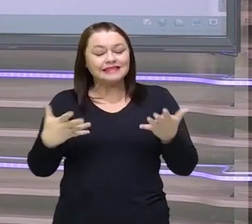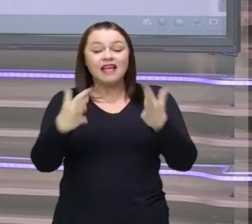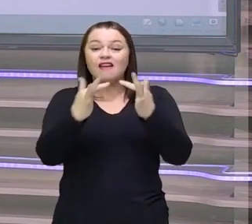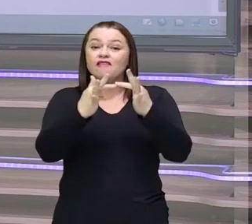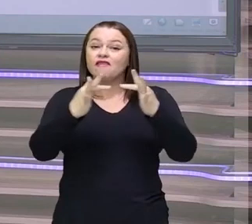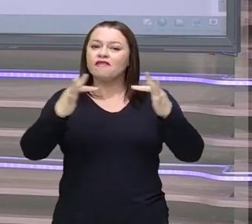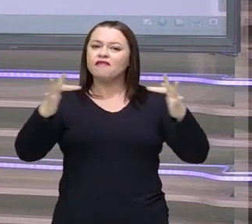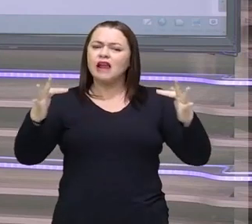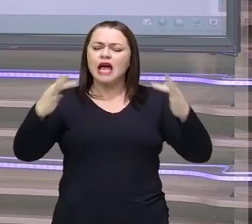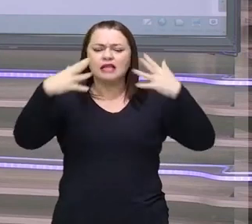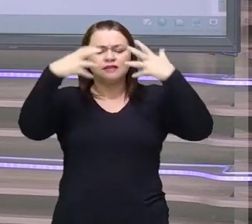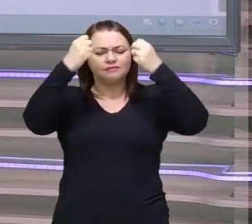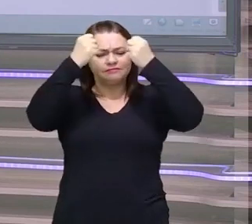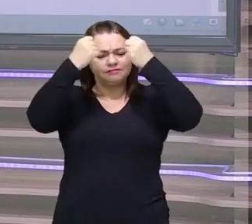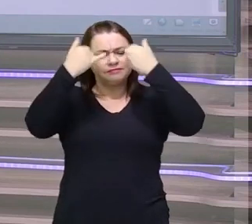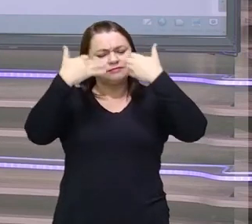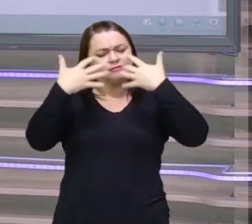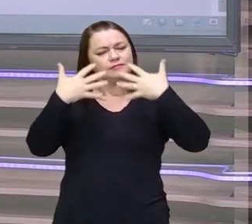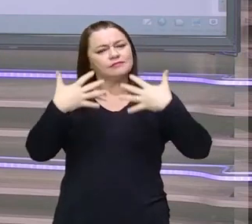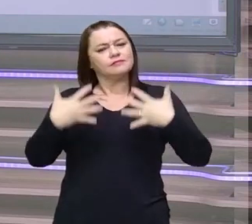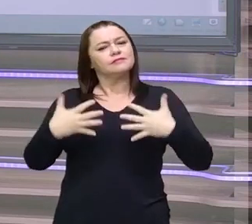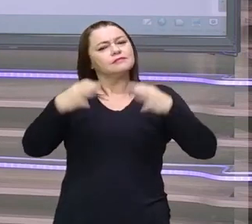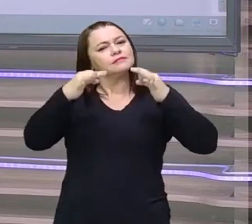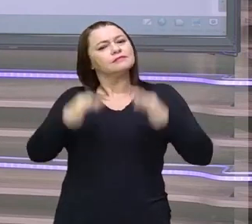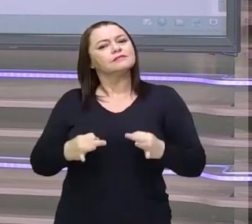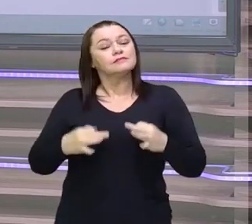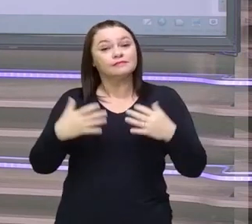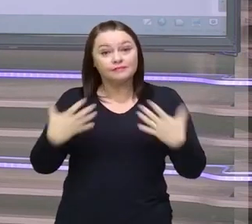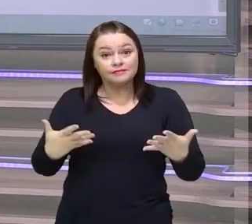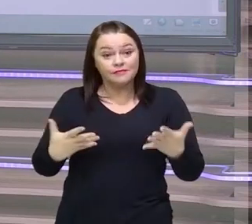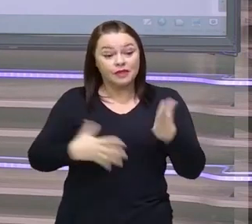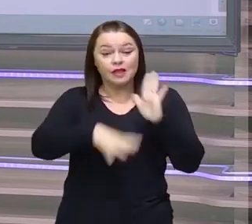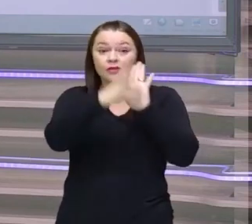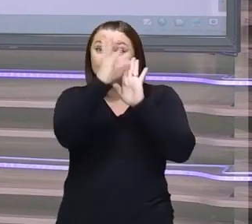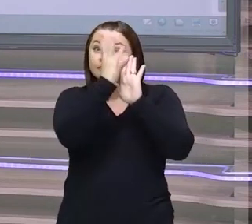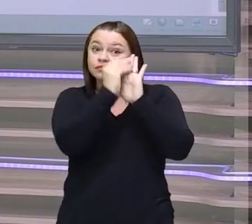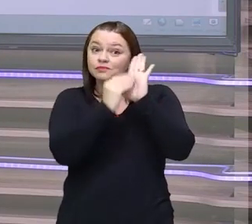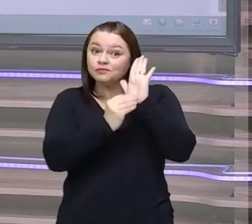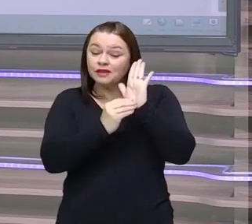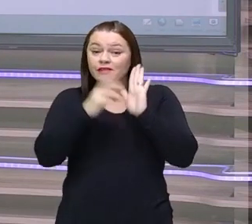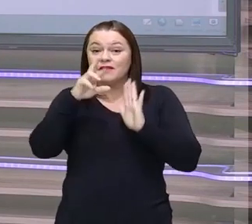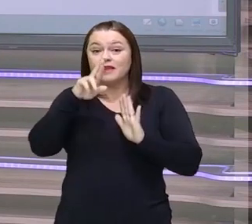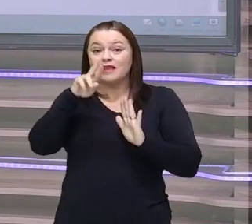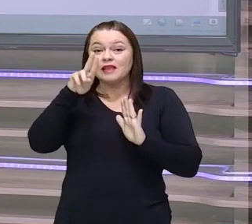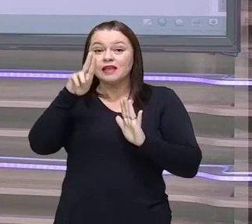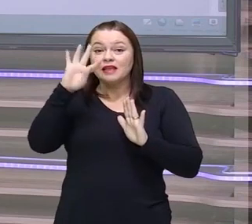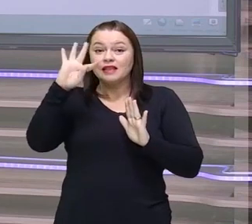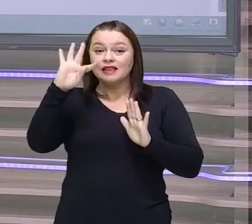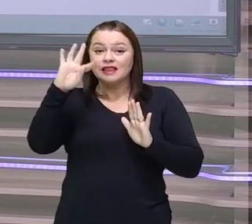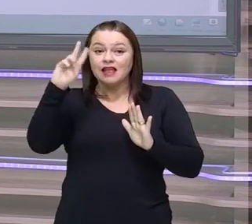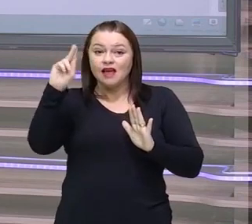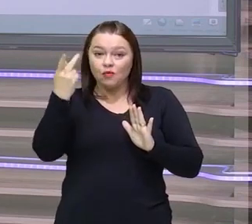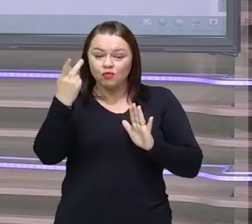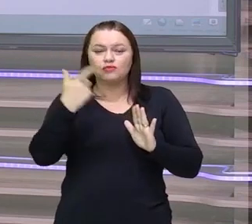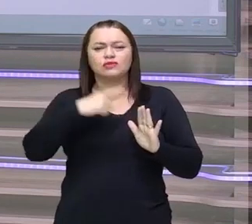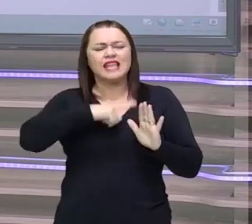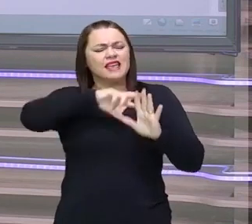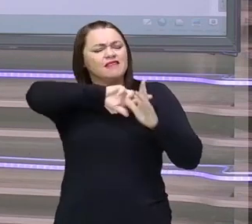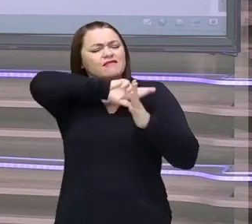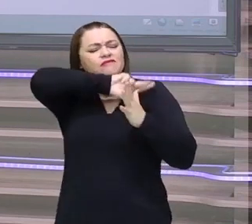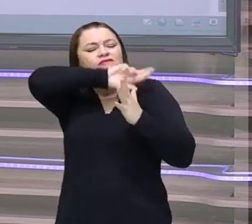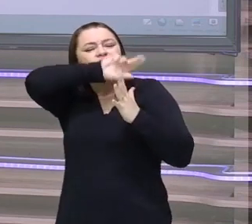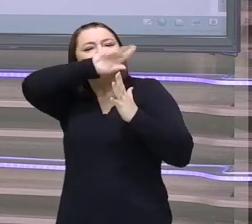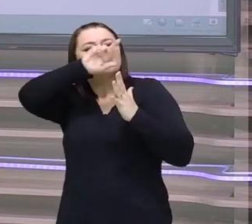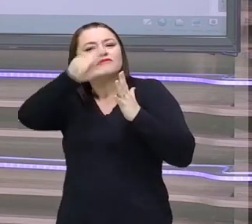bem explicadas. Então, aí nessa bibliografia da Ruth Rocha, eu tenho várias frases,